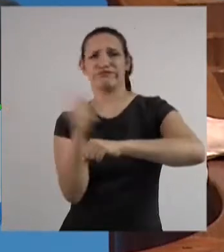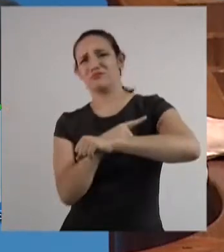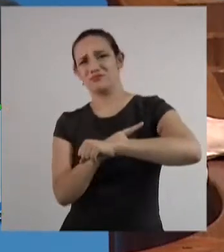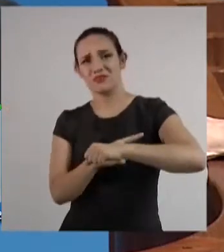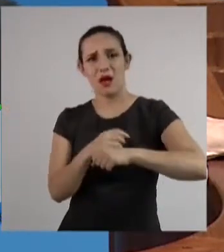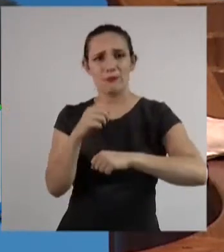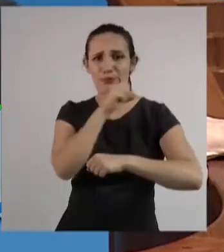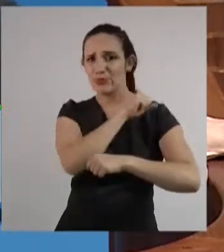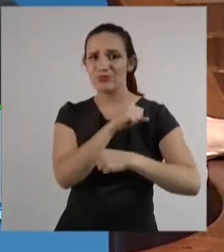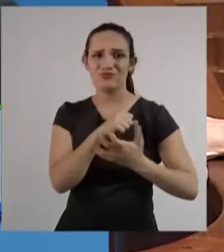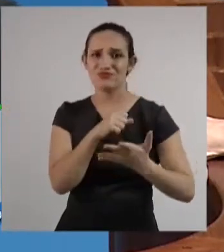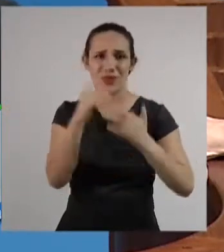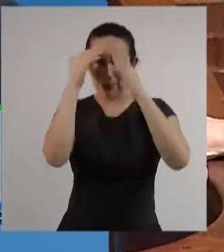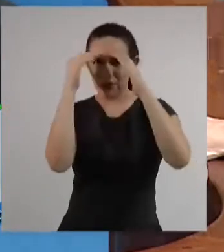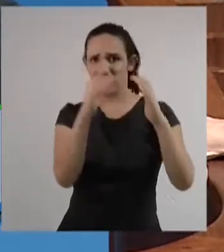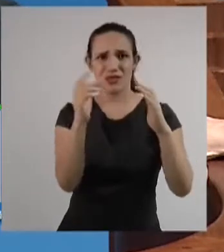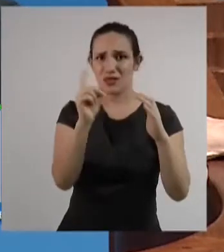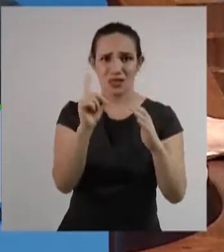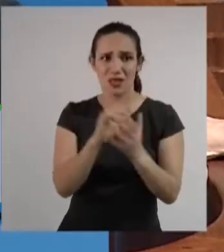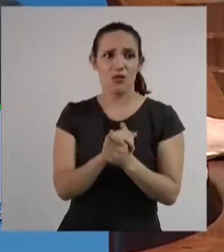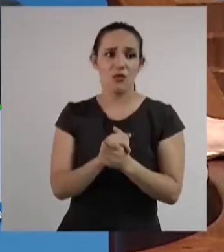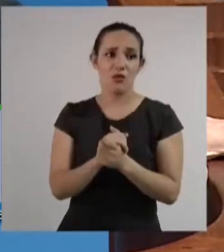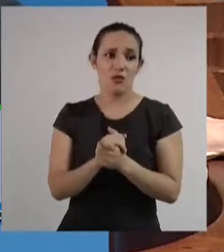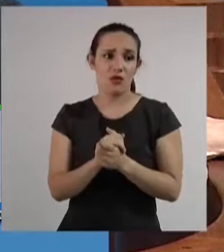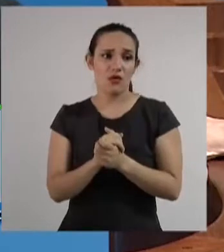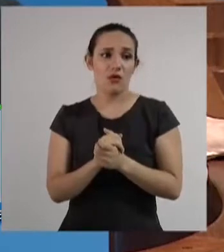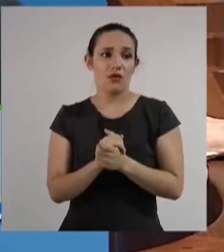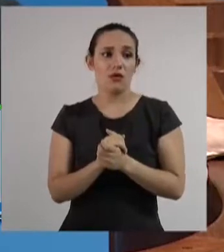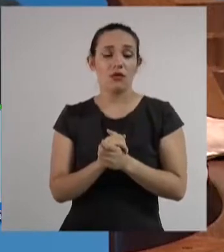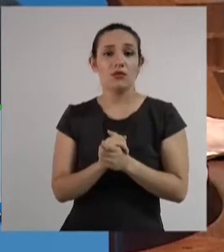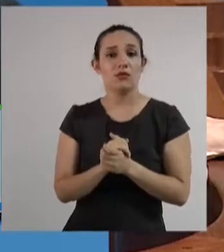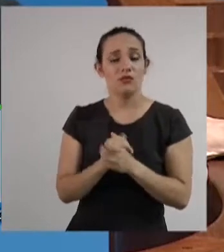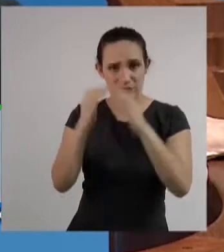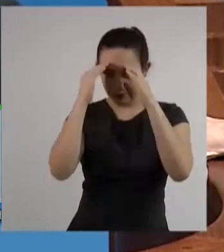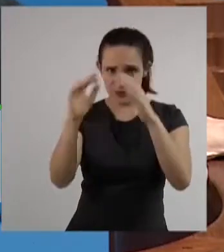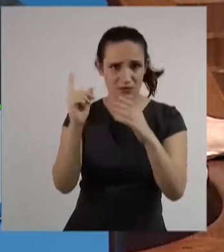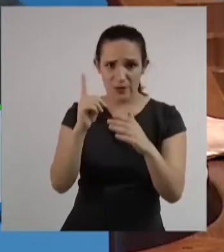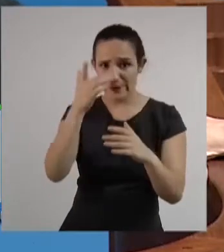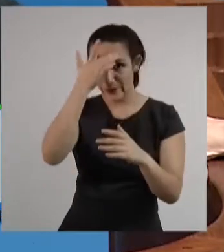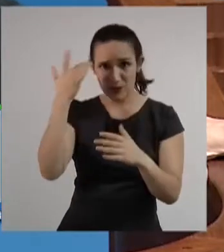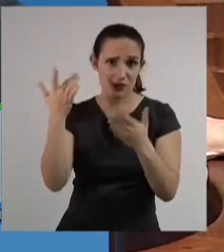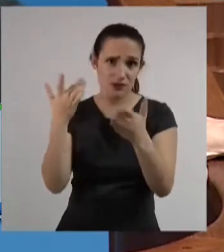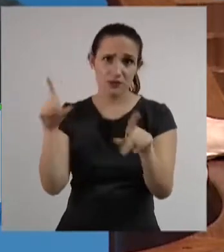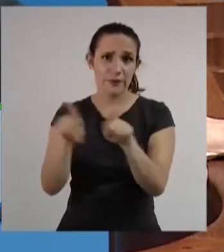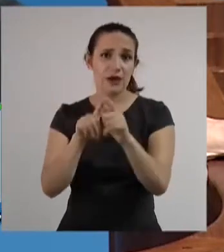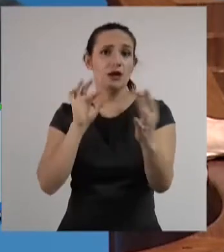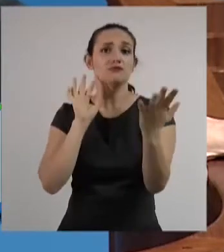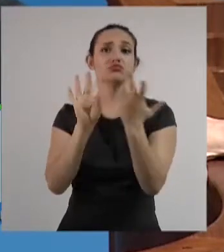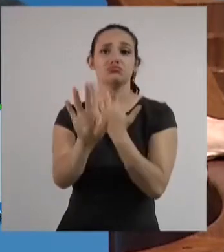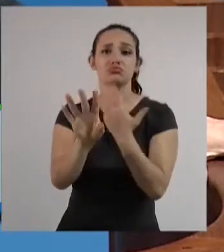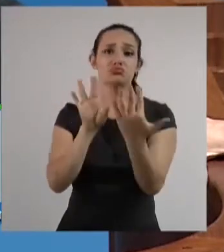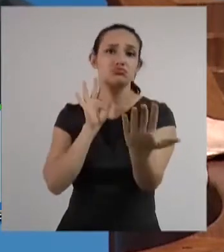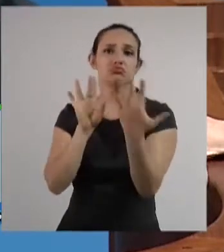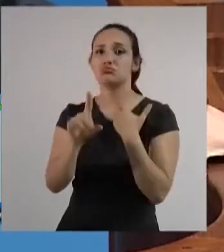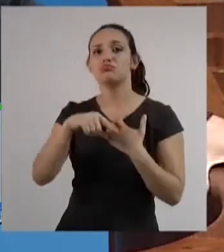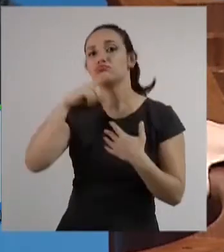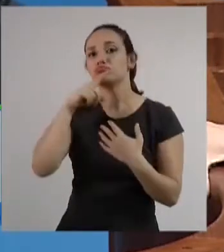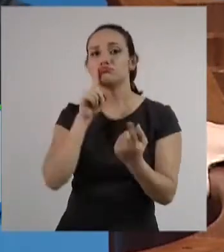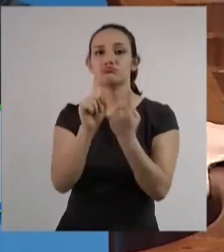que não respeitam, inclusive, as pessoas que transitam por ali a